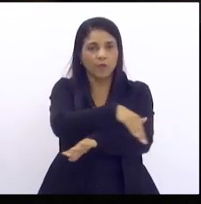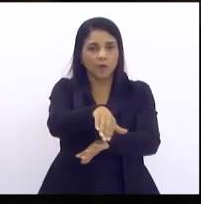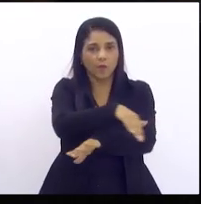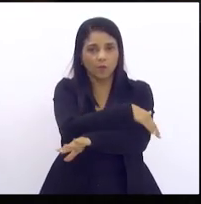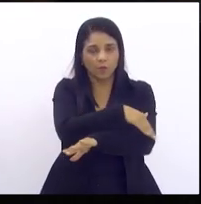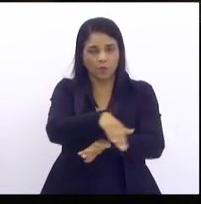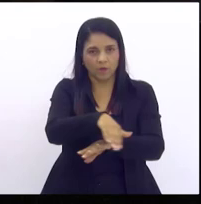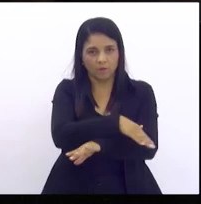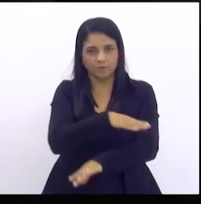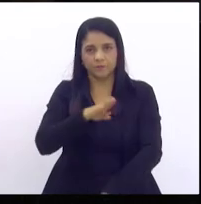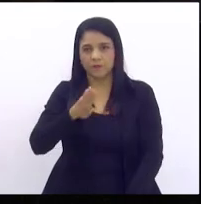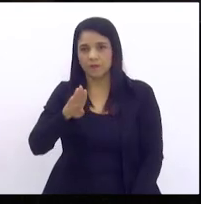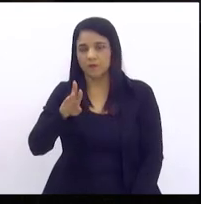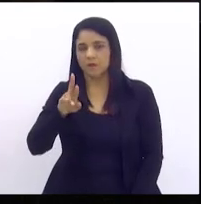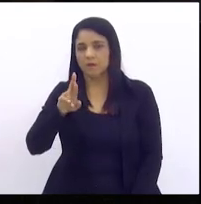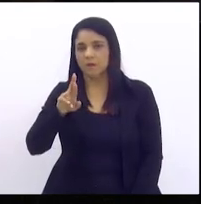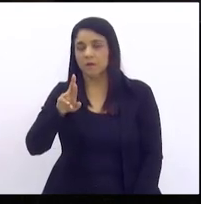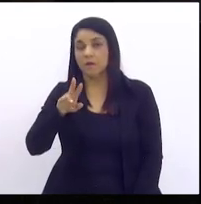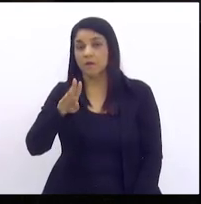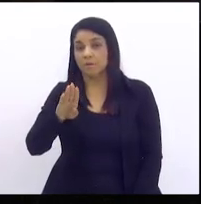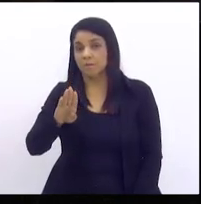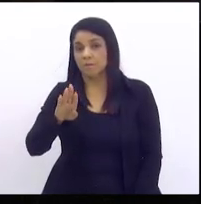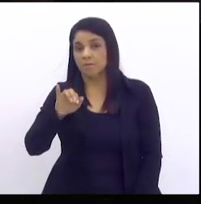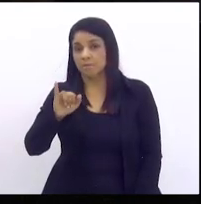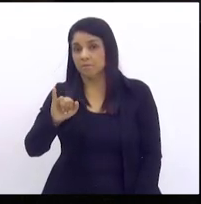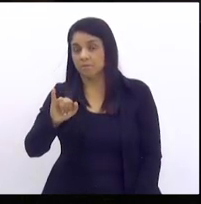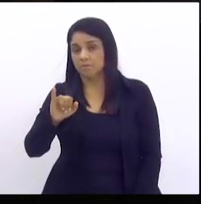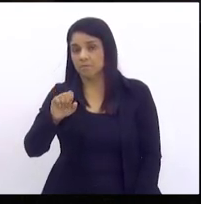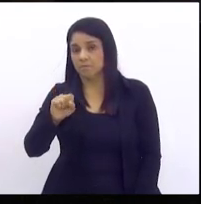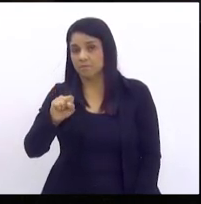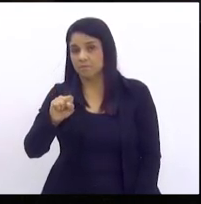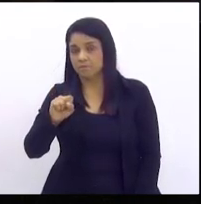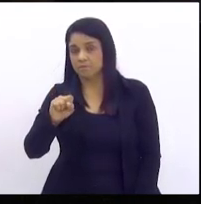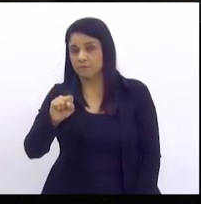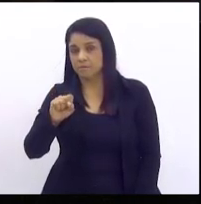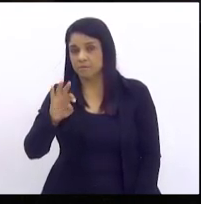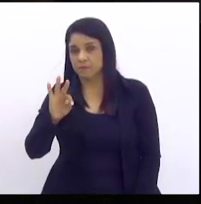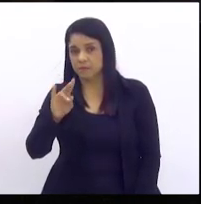nosso estado. A Lei